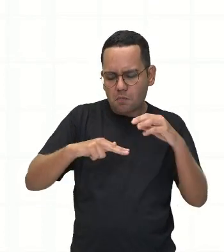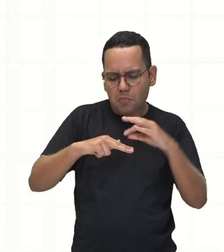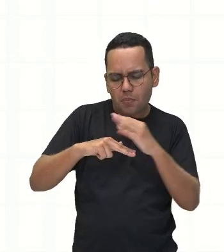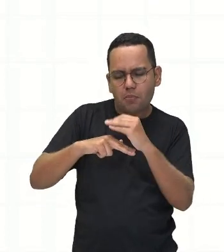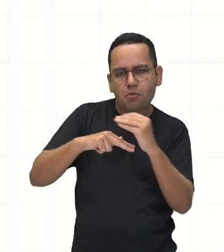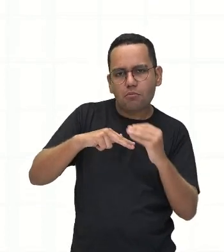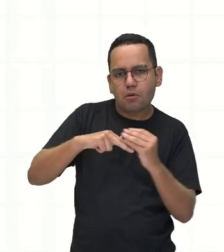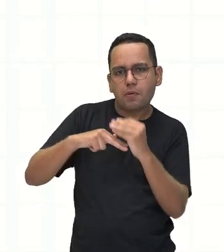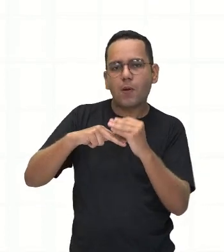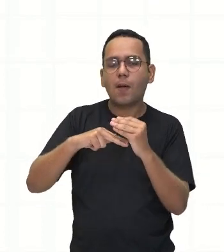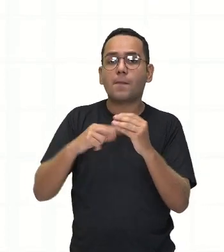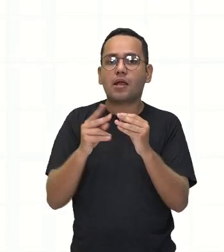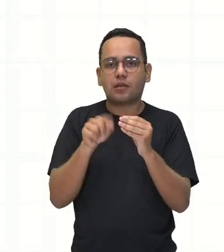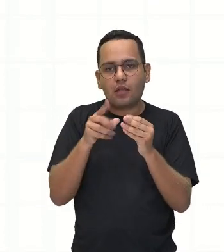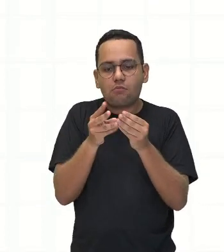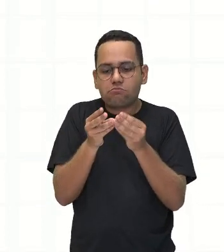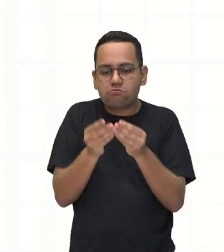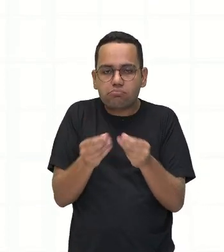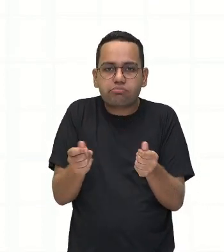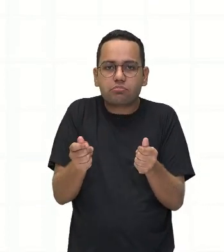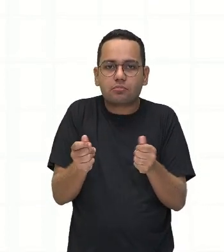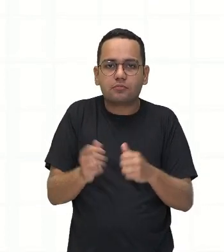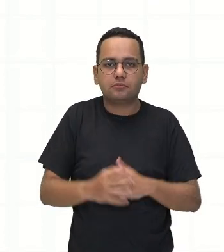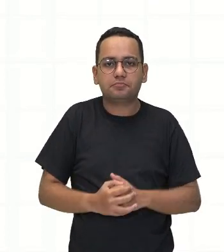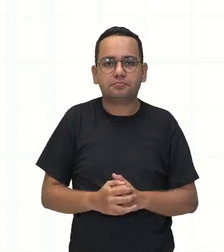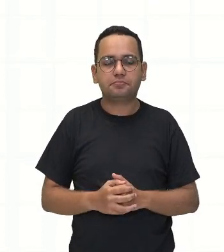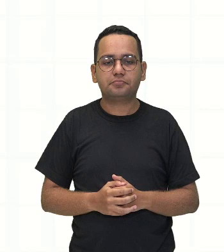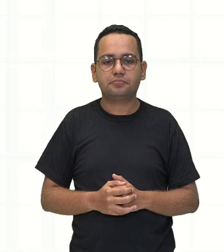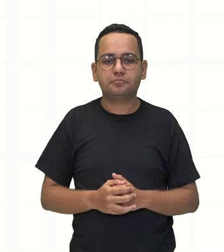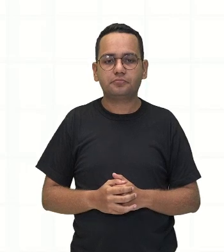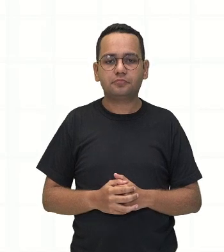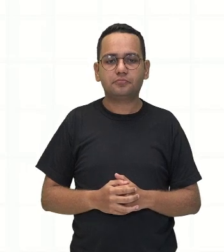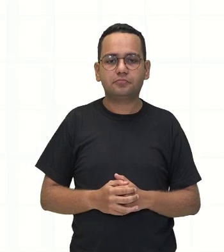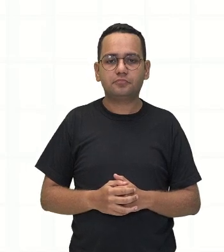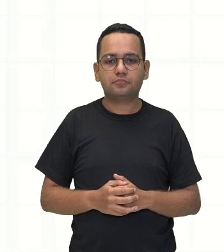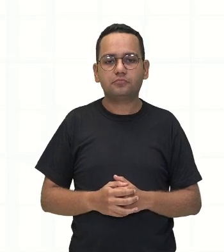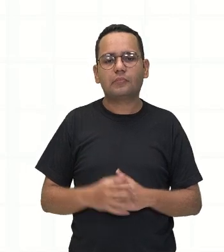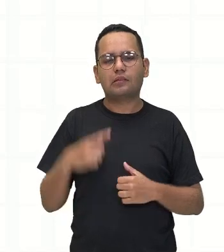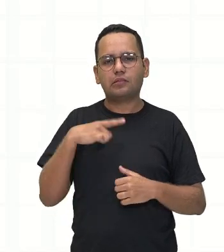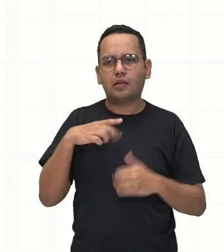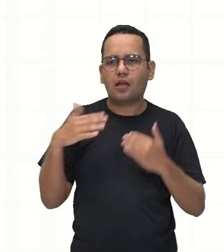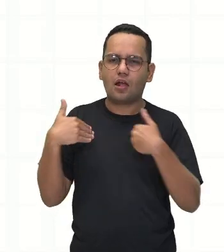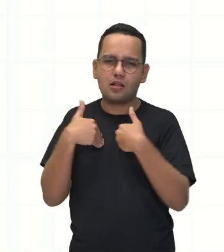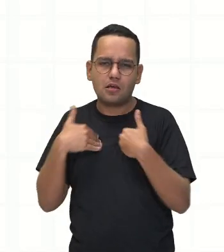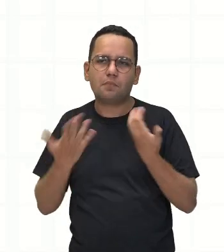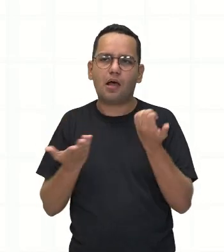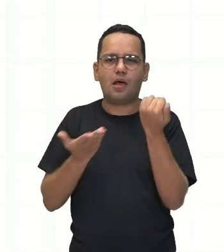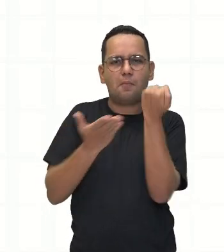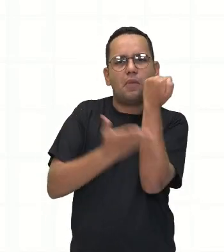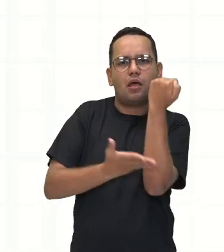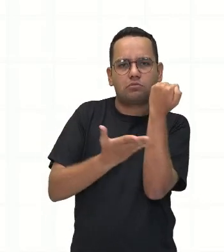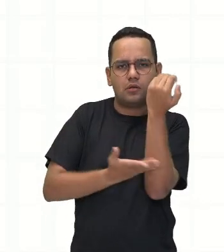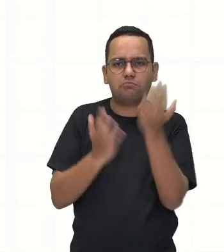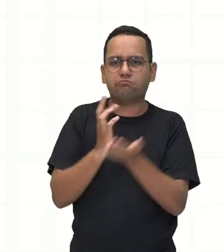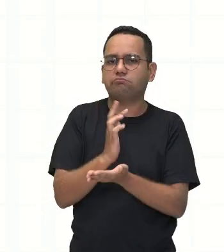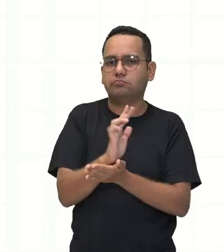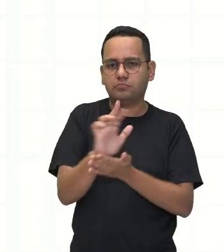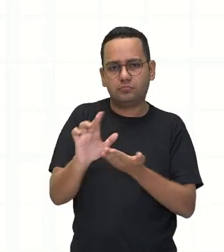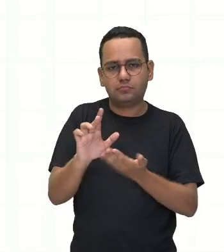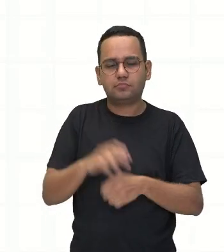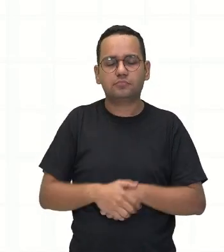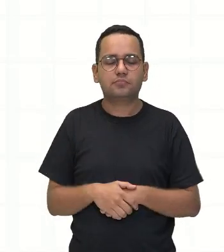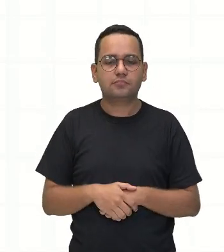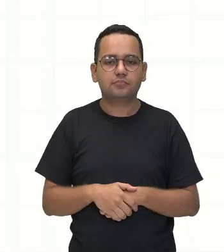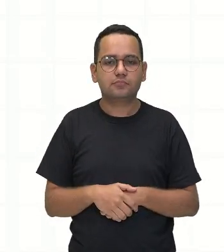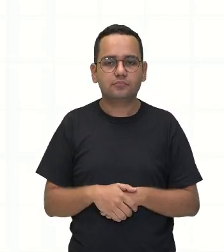possa se decompor, né? Então, isso está muito relacionado a animais, a madeira, né? E isso,